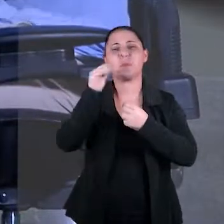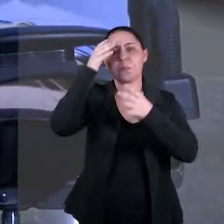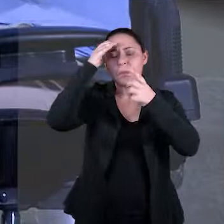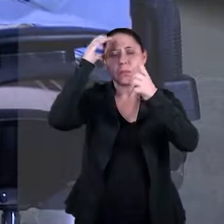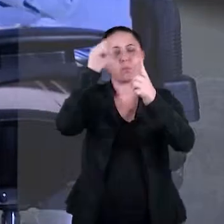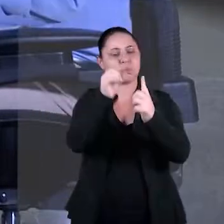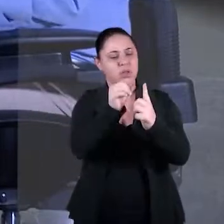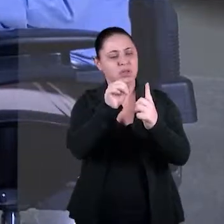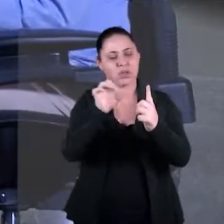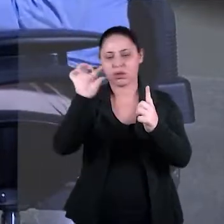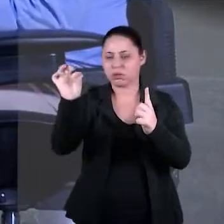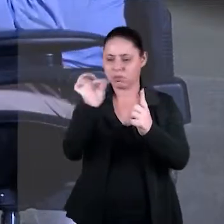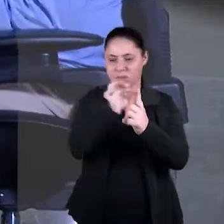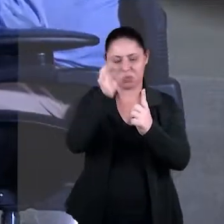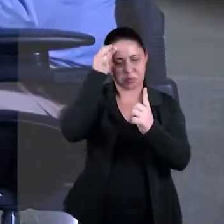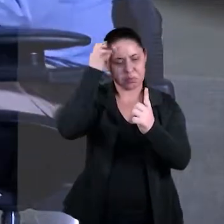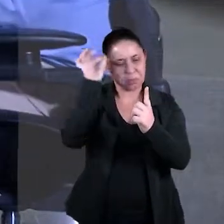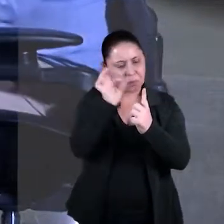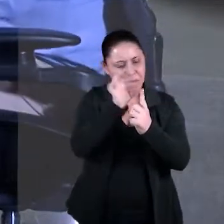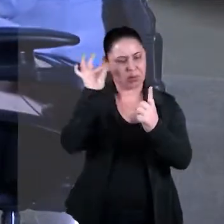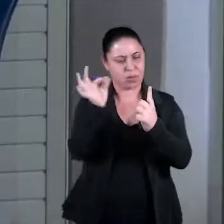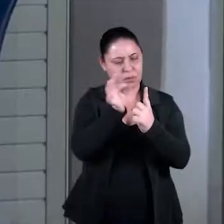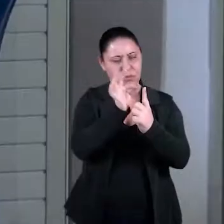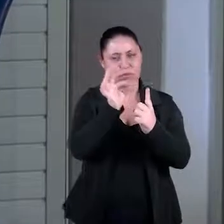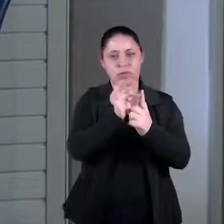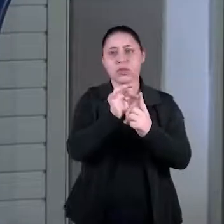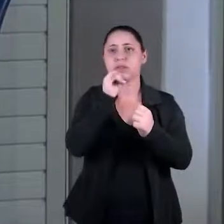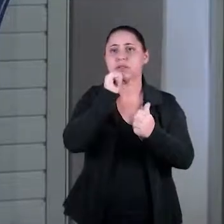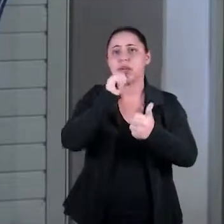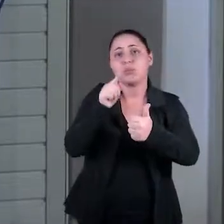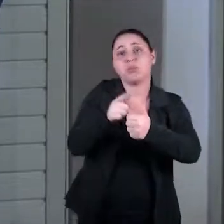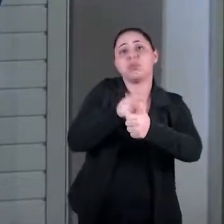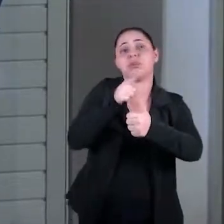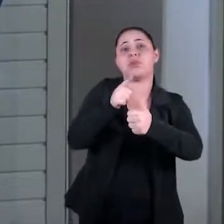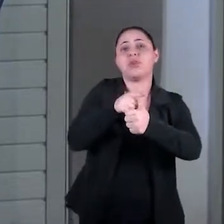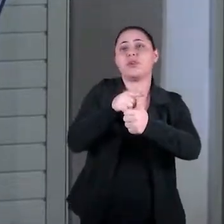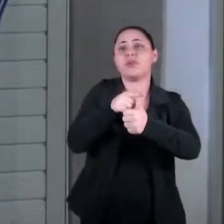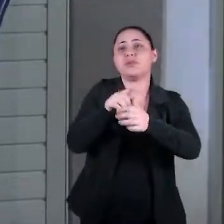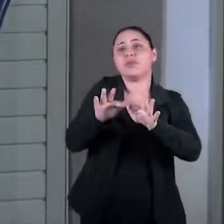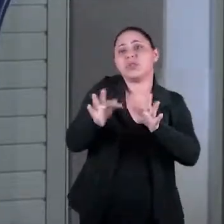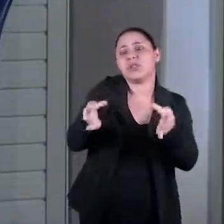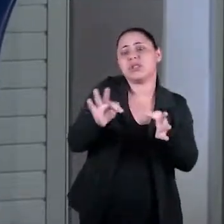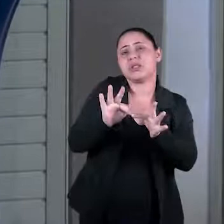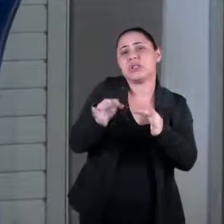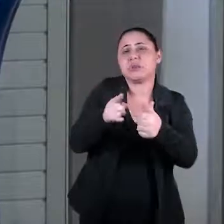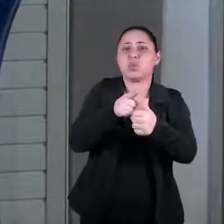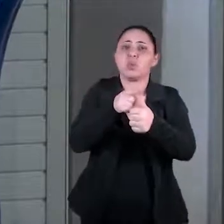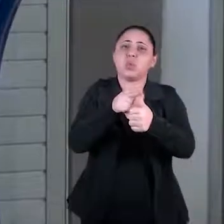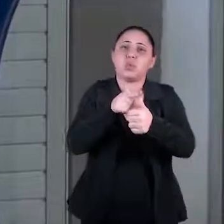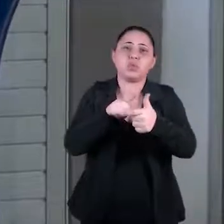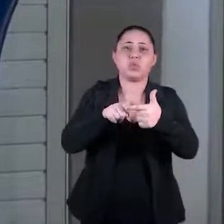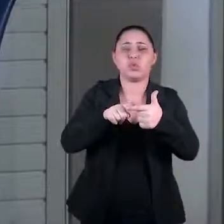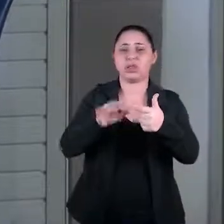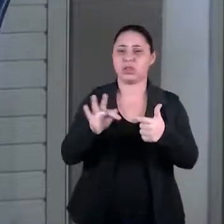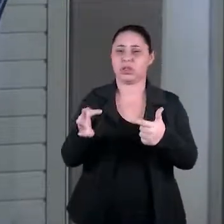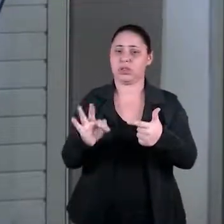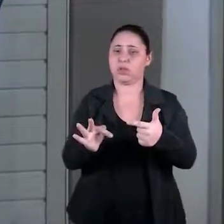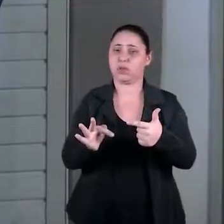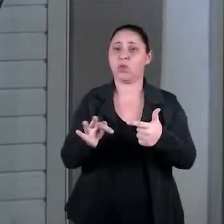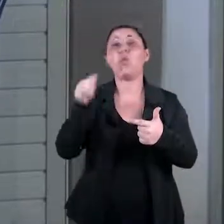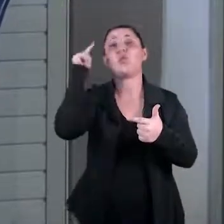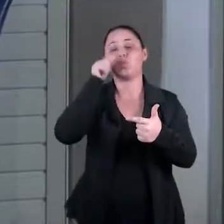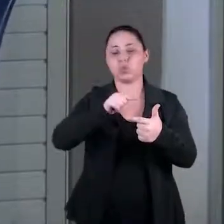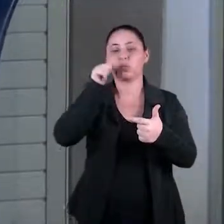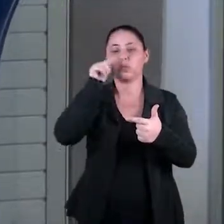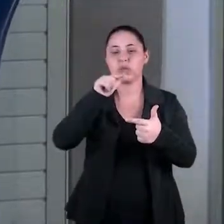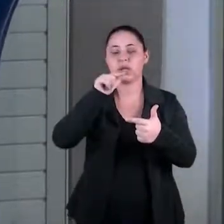assim, quadros iniciais, né, um grau mais inicial, grau 1 para 2 ali, a gente às vezes consegue